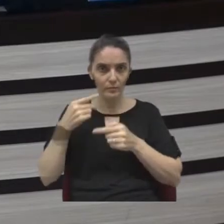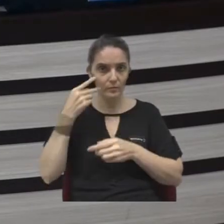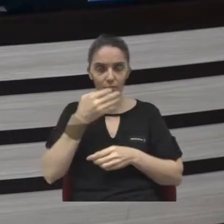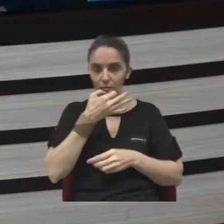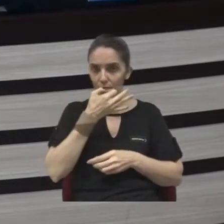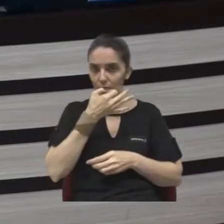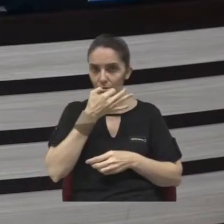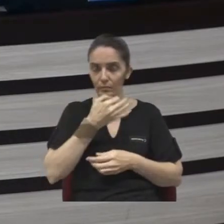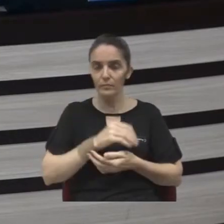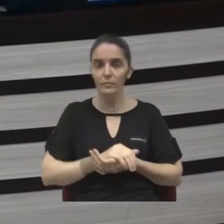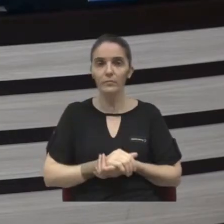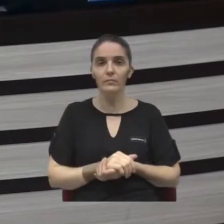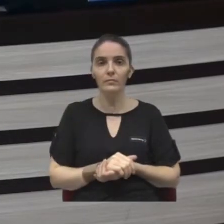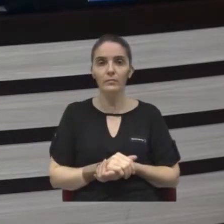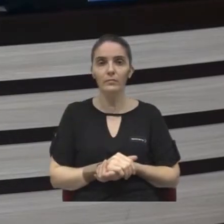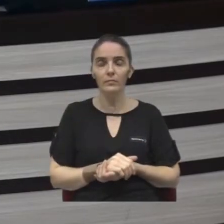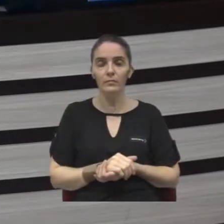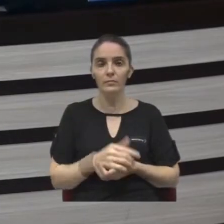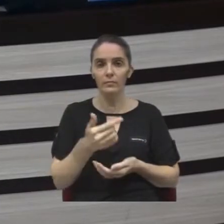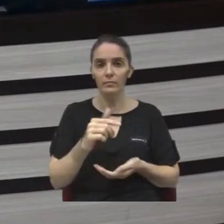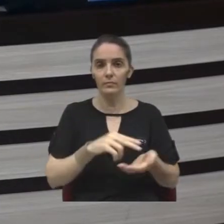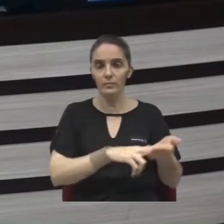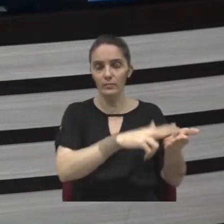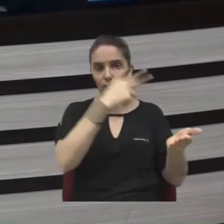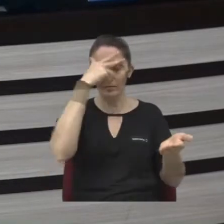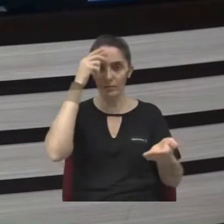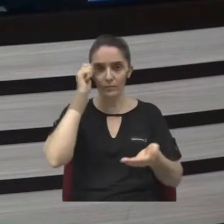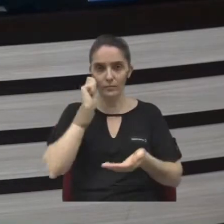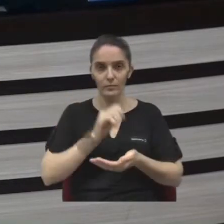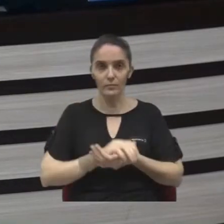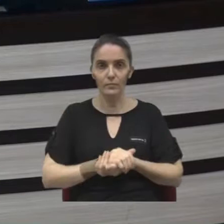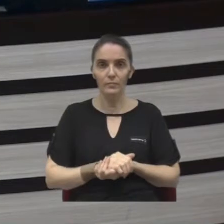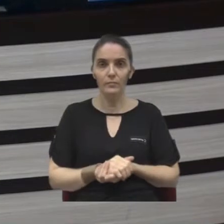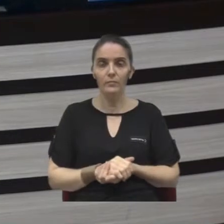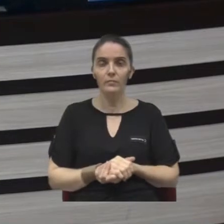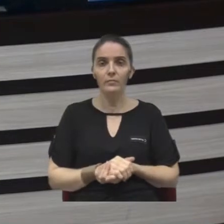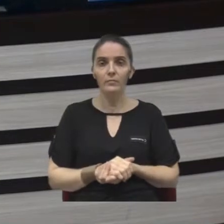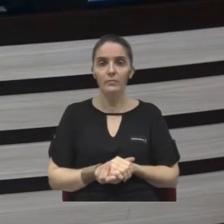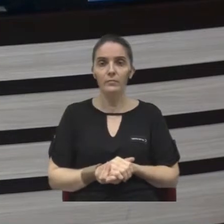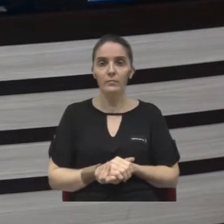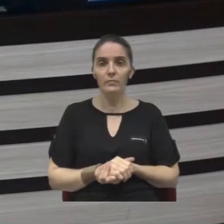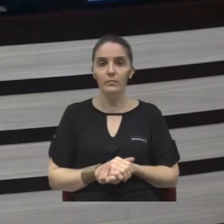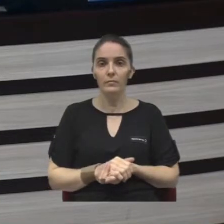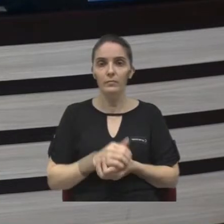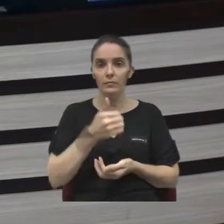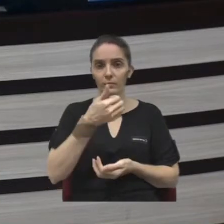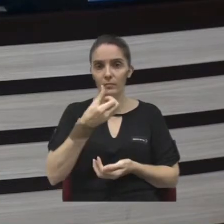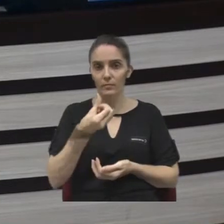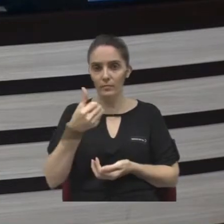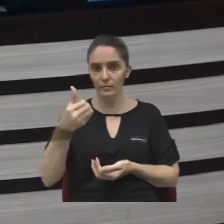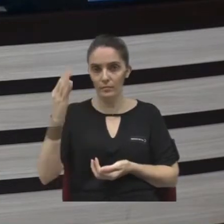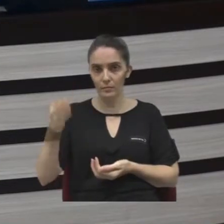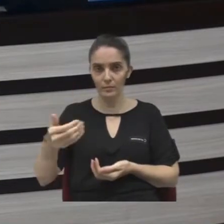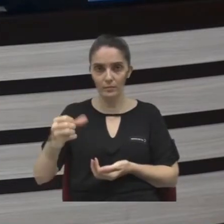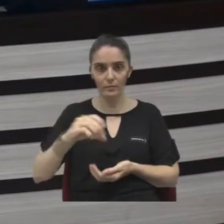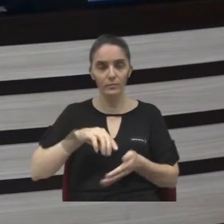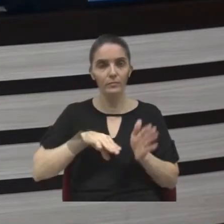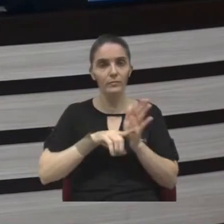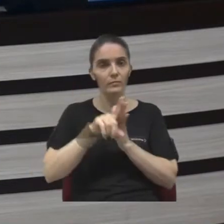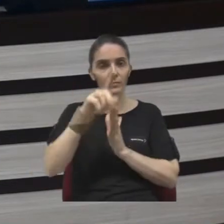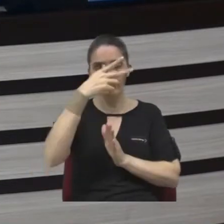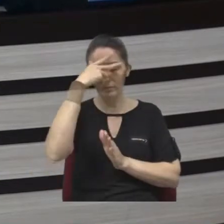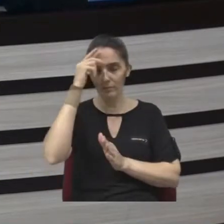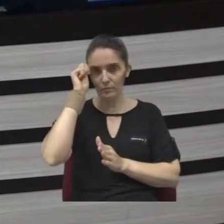requerimento? Não havendo, será encaminhado ao Executivo. Requerimento 161/2019 requer informações sobre